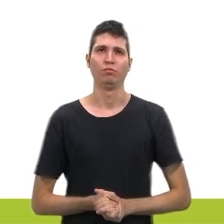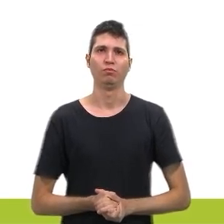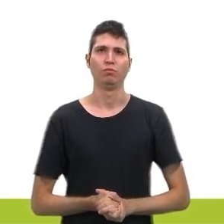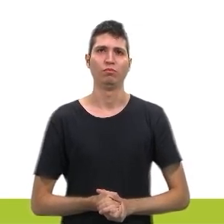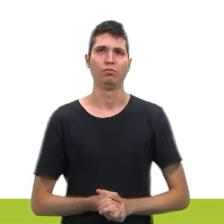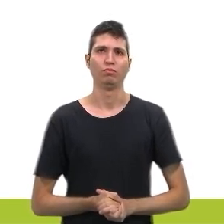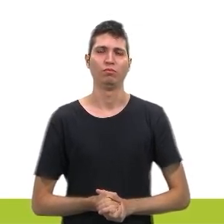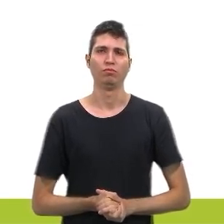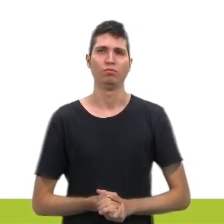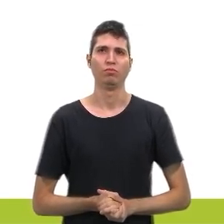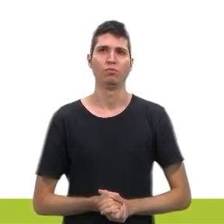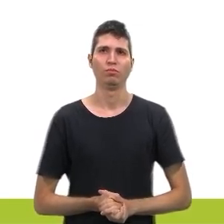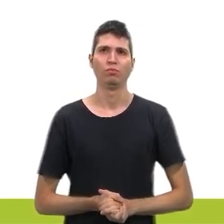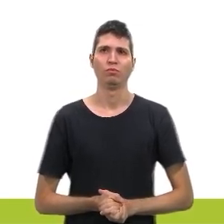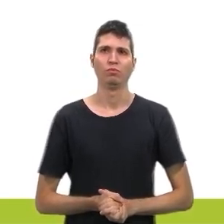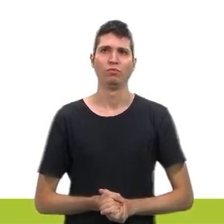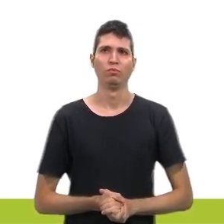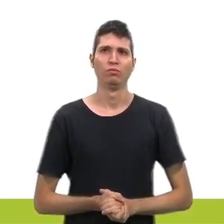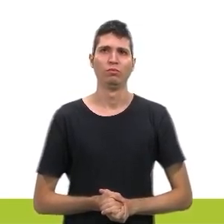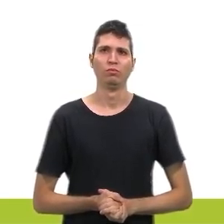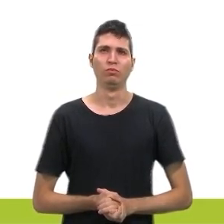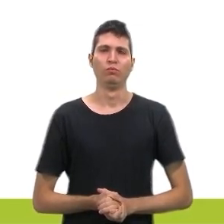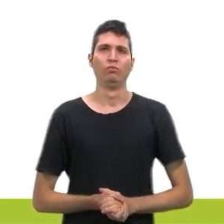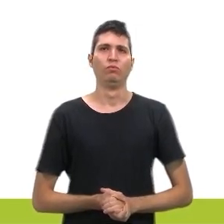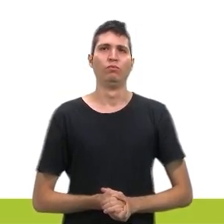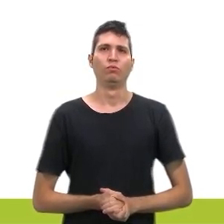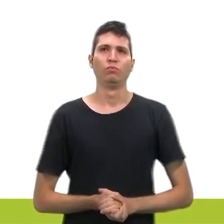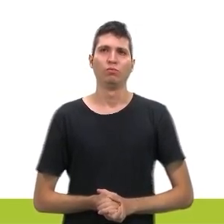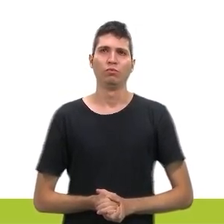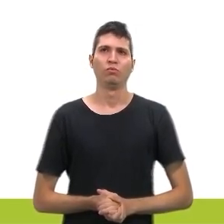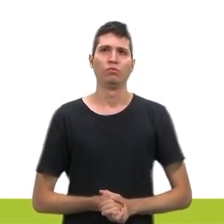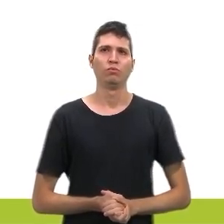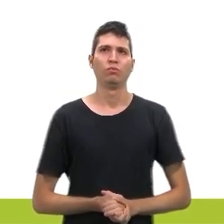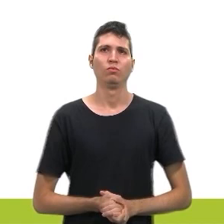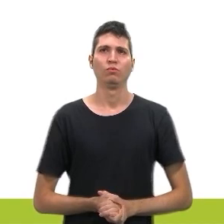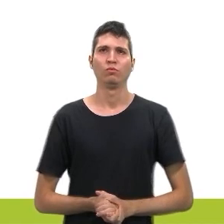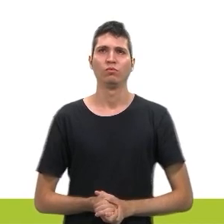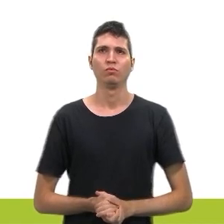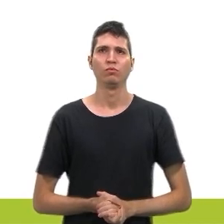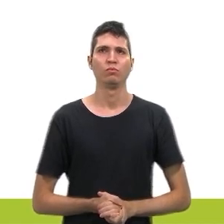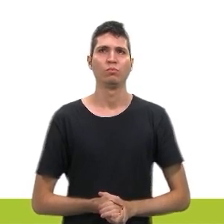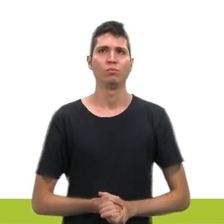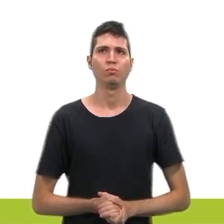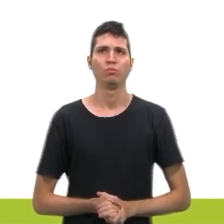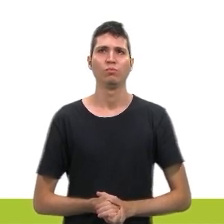Deixa eu colocar aqui só um minutinho. Pronto.